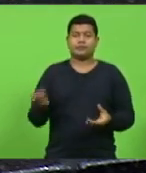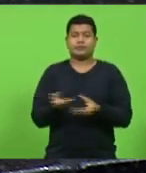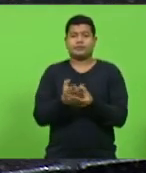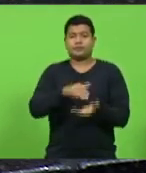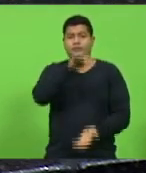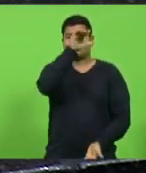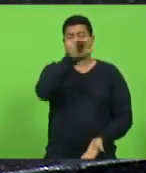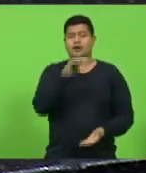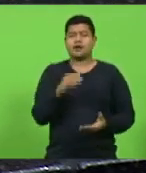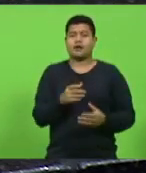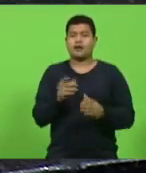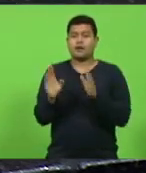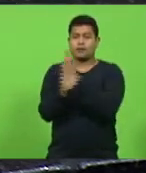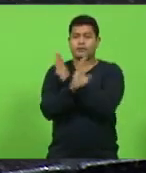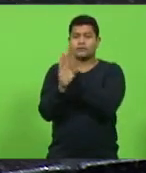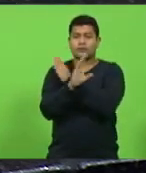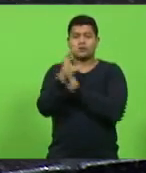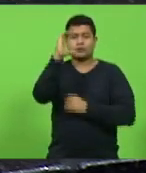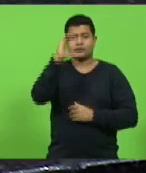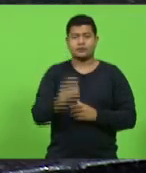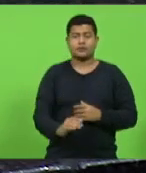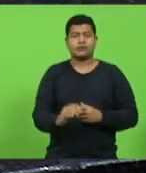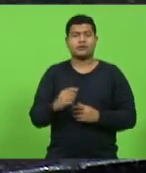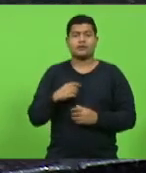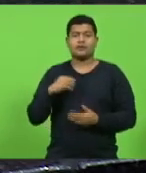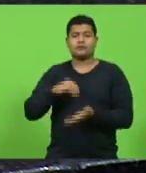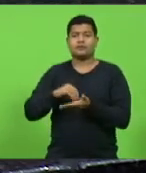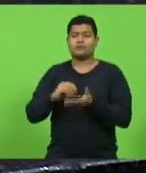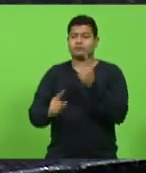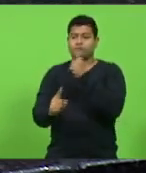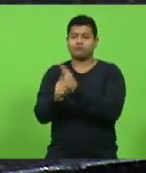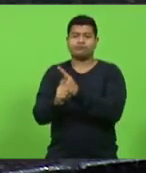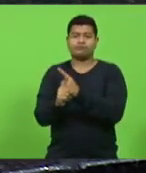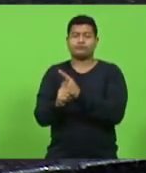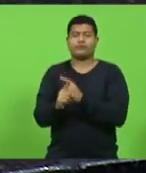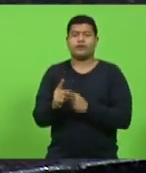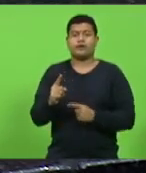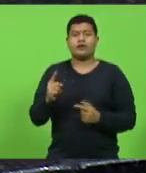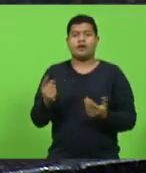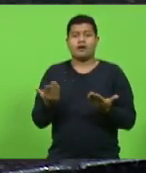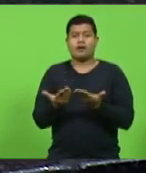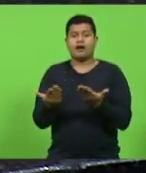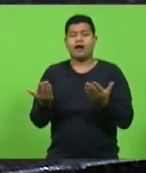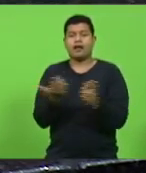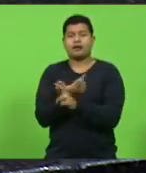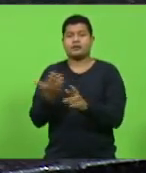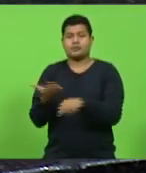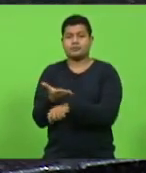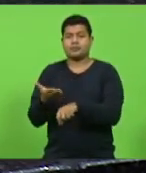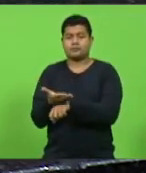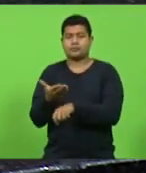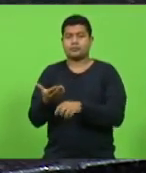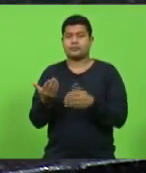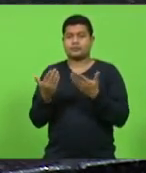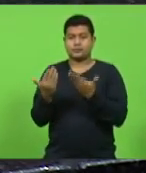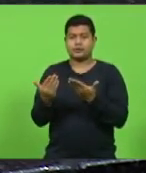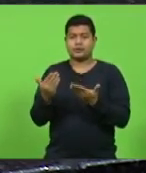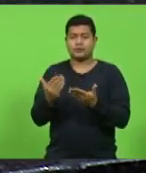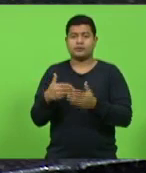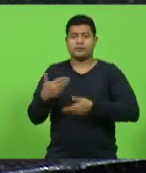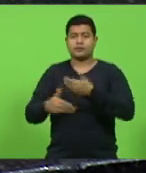civil, que não identificou o envolvimento do governador do Estado no processo de compra dos